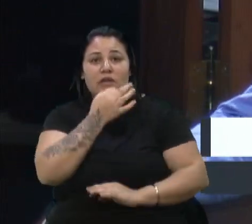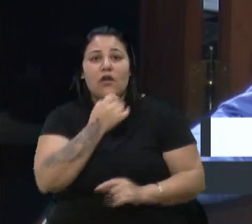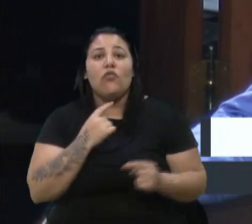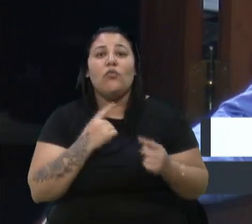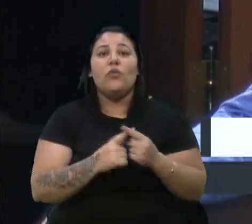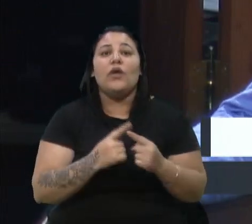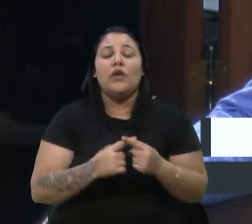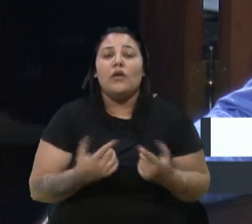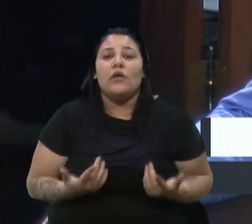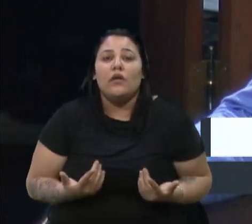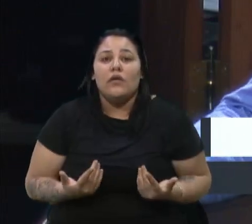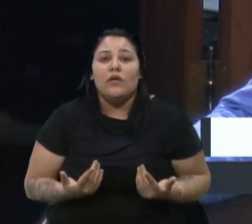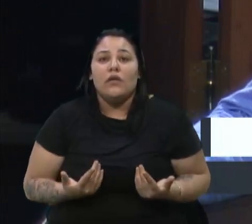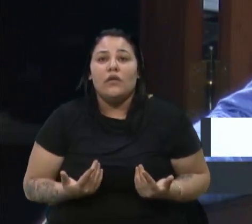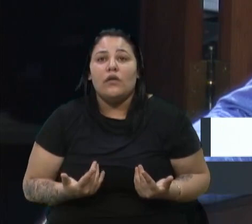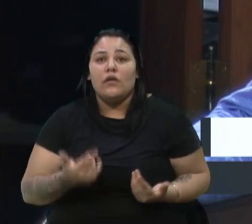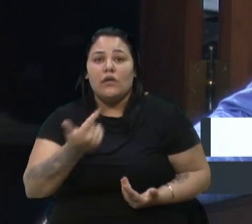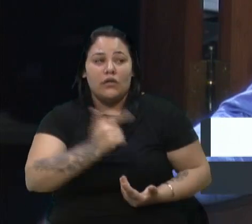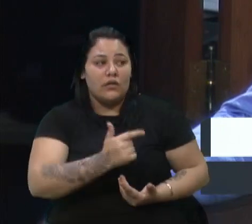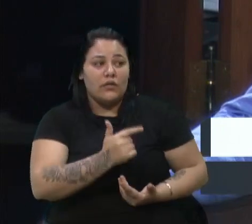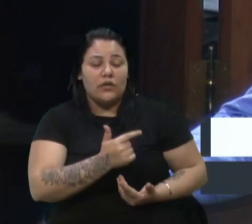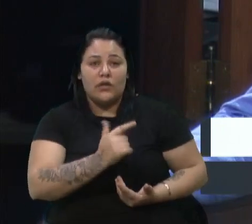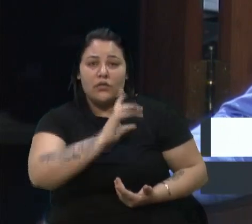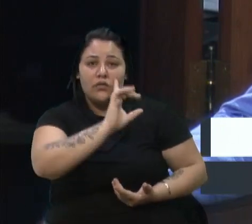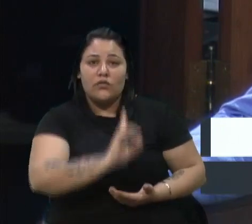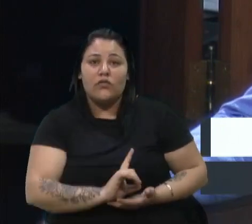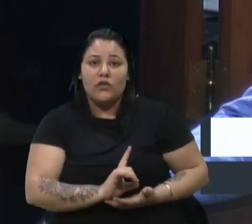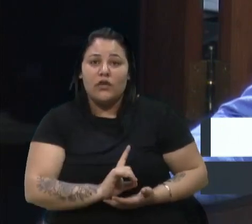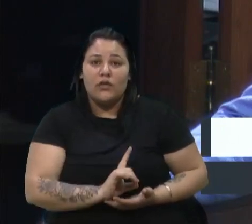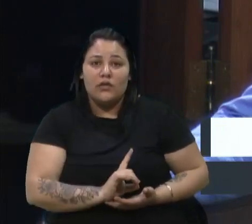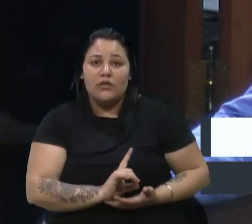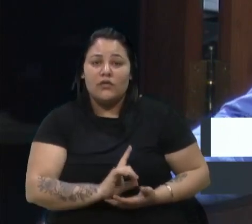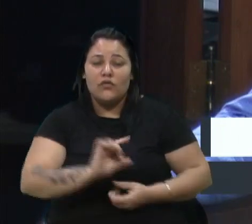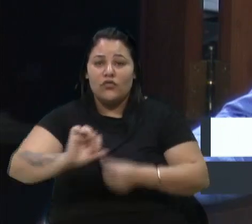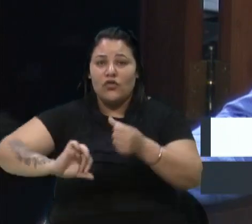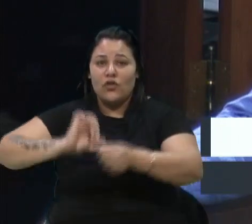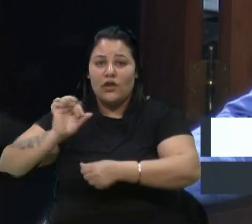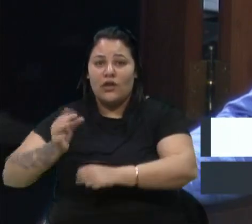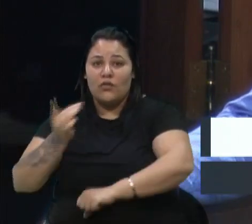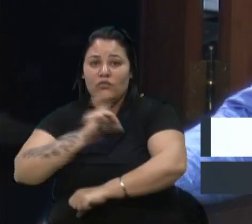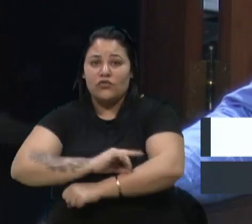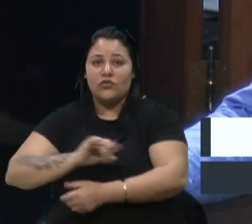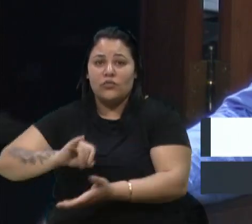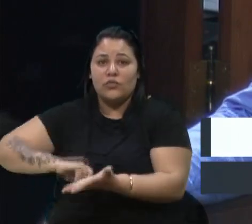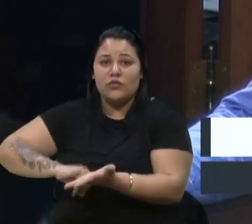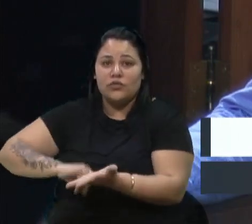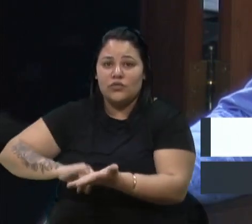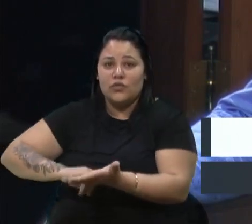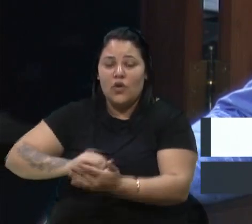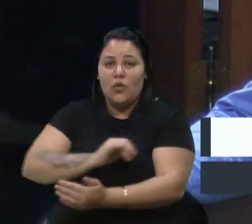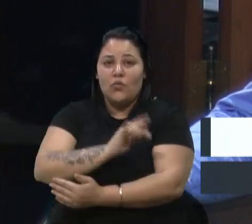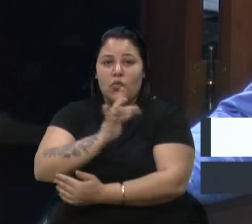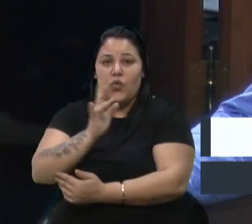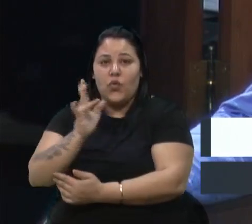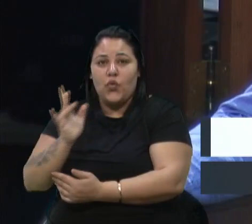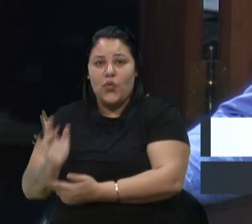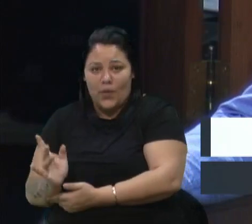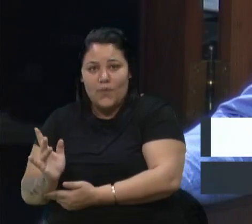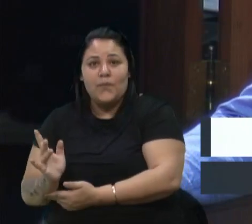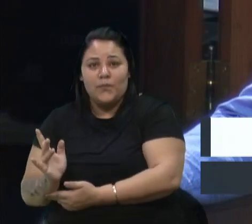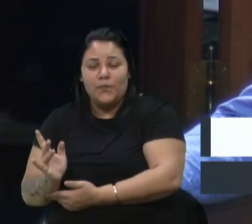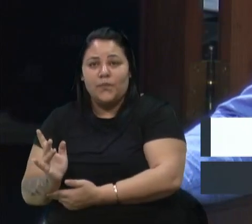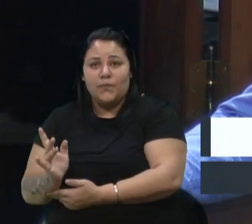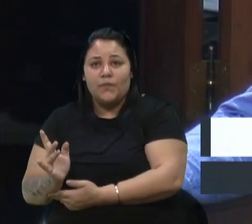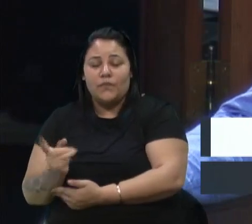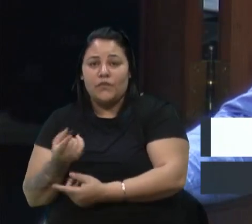porquê que eles não têm mais o direito à prorrogação de seus impostos, algumas empresas ao dinheiro mais